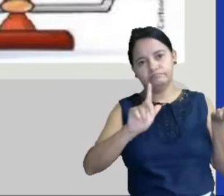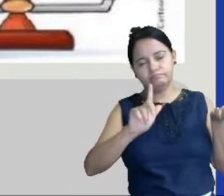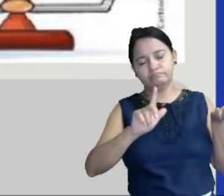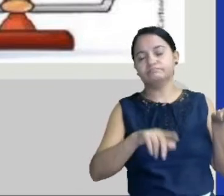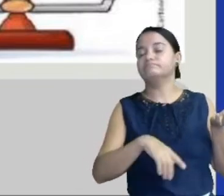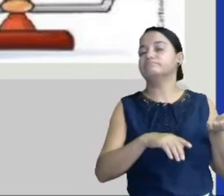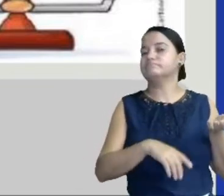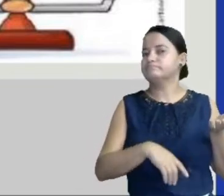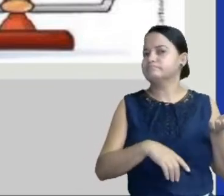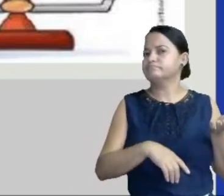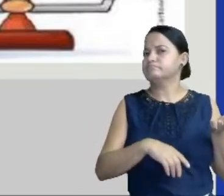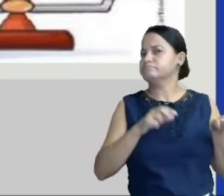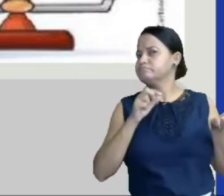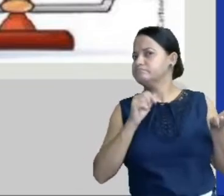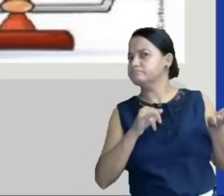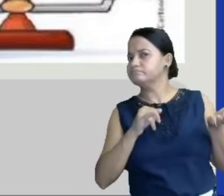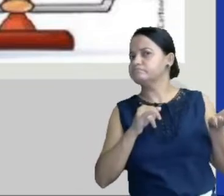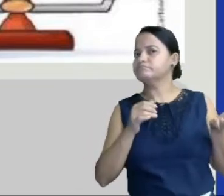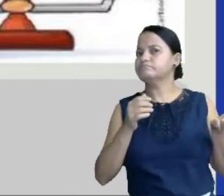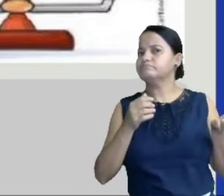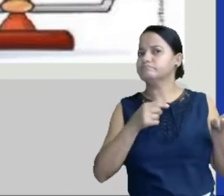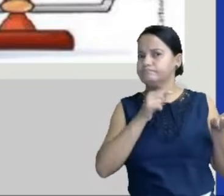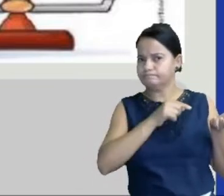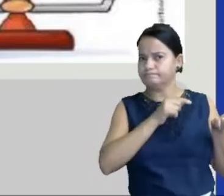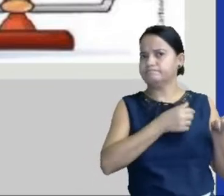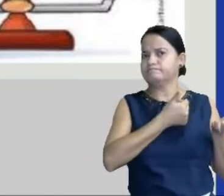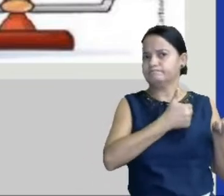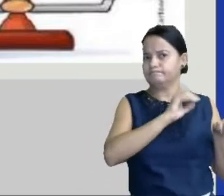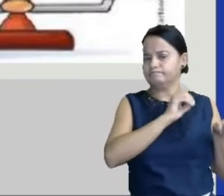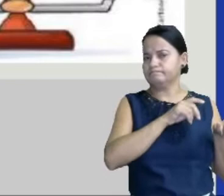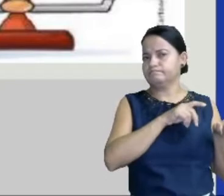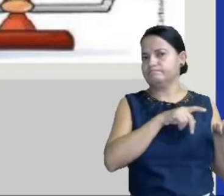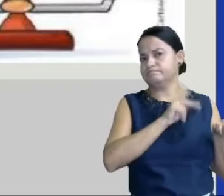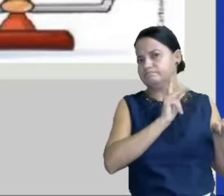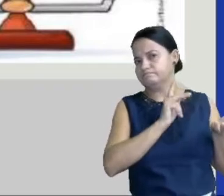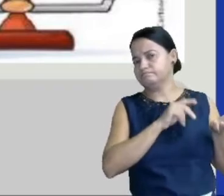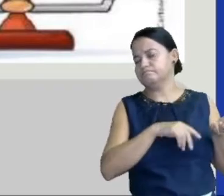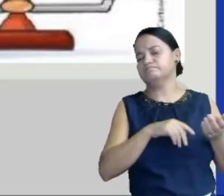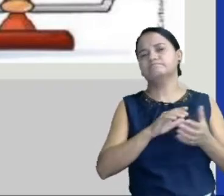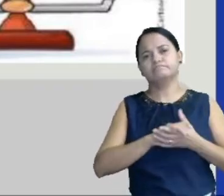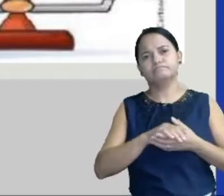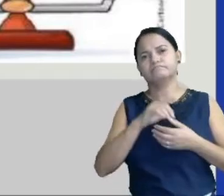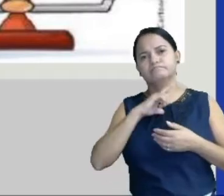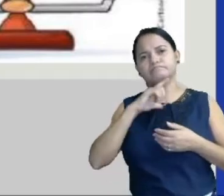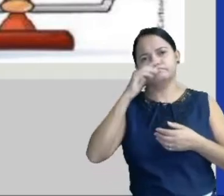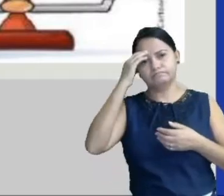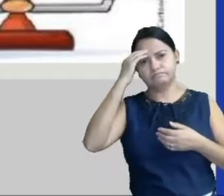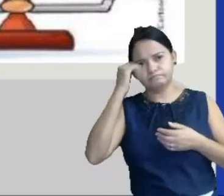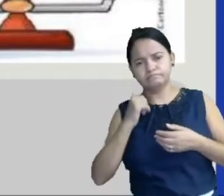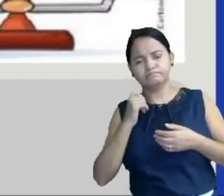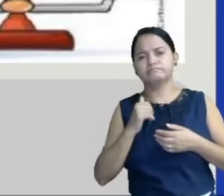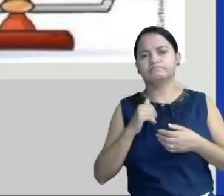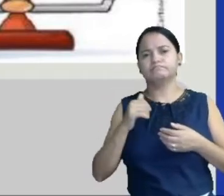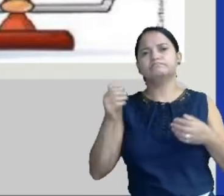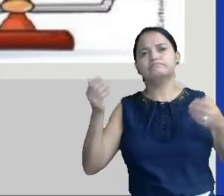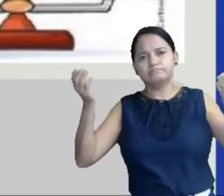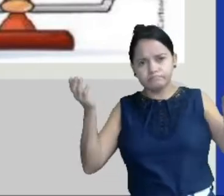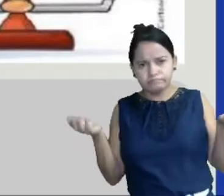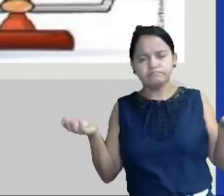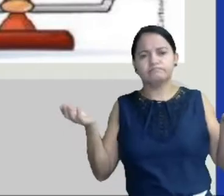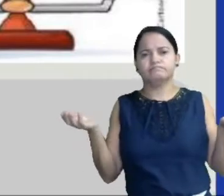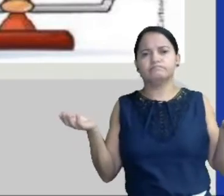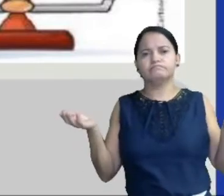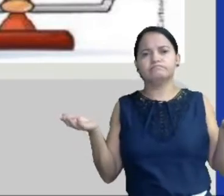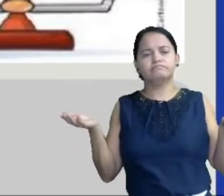equilibrado né Se o peso diz que tem 10 kg e o pacote eu não sei o peso mas eu coloquei lá e ele ficou